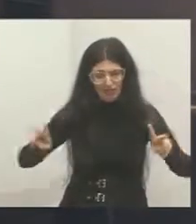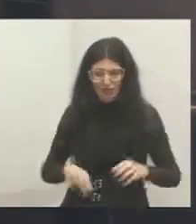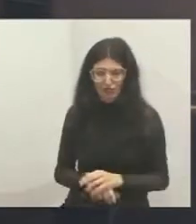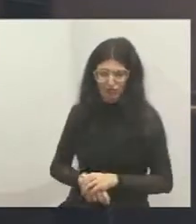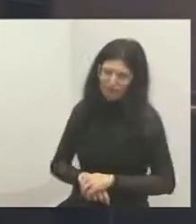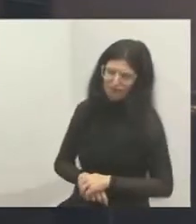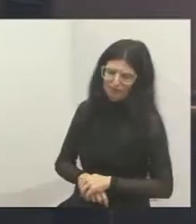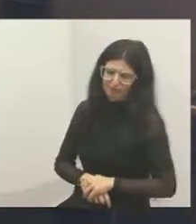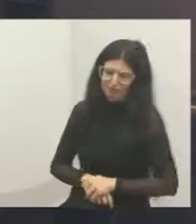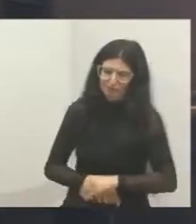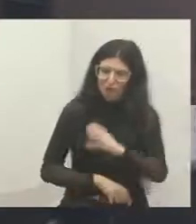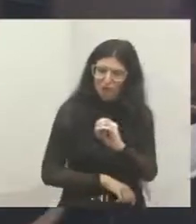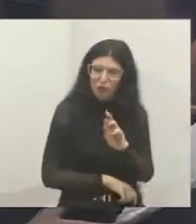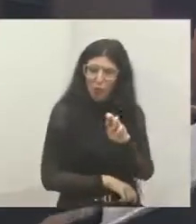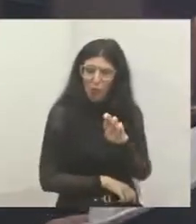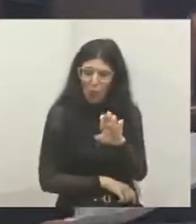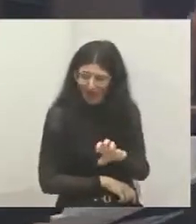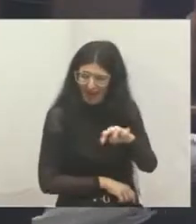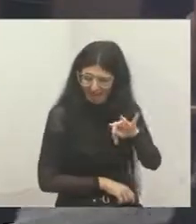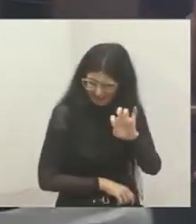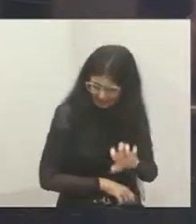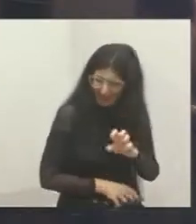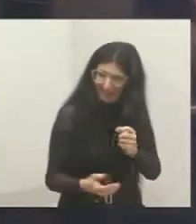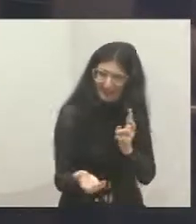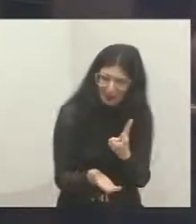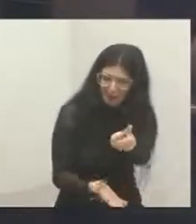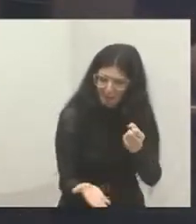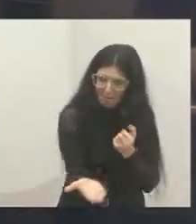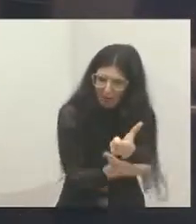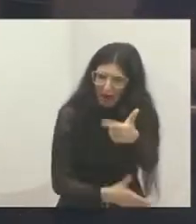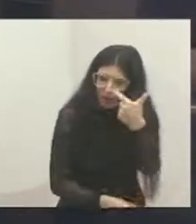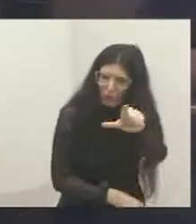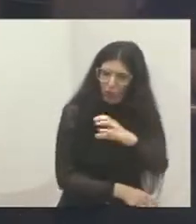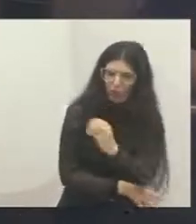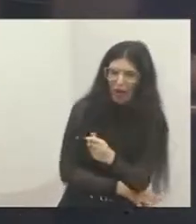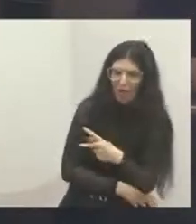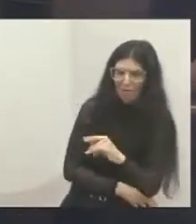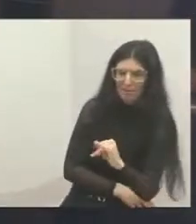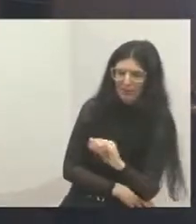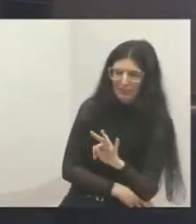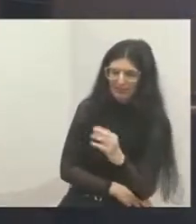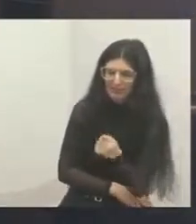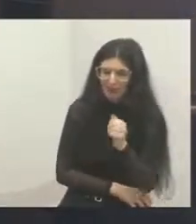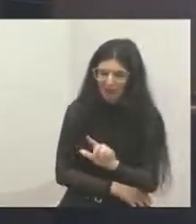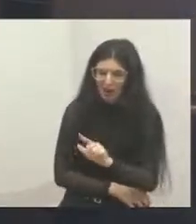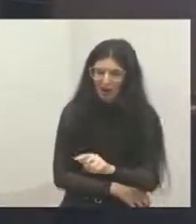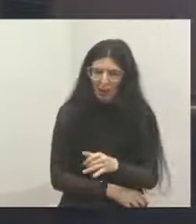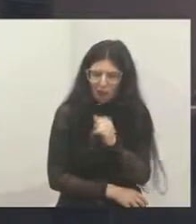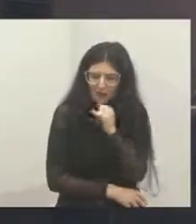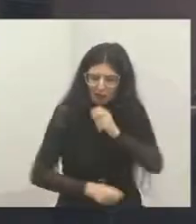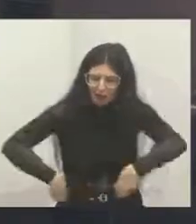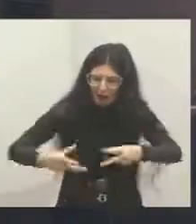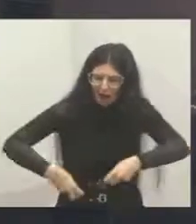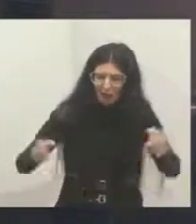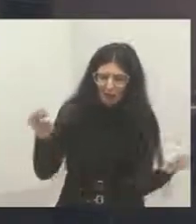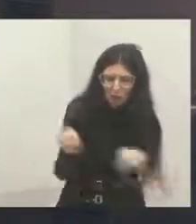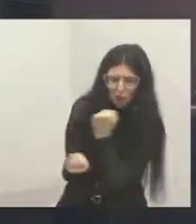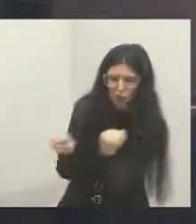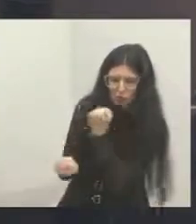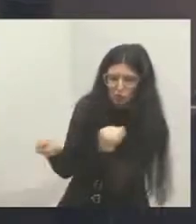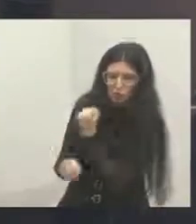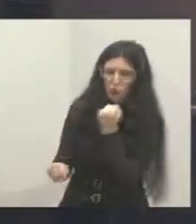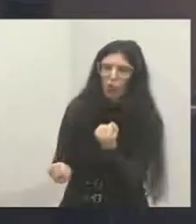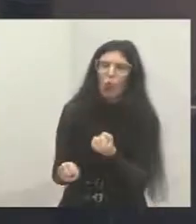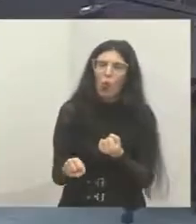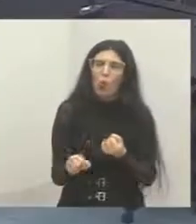Tá? Algum outro vereador também quer questionar, fazer alguma outra pergunta? Considerações, Patrícia.